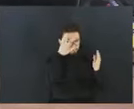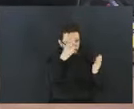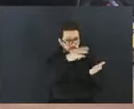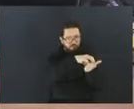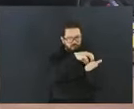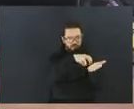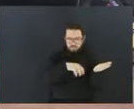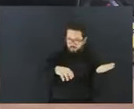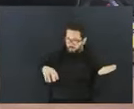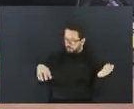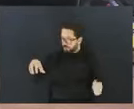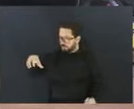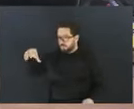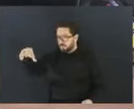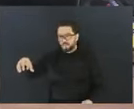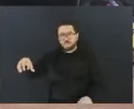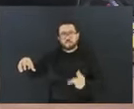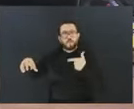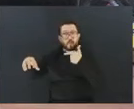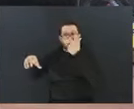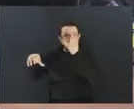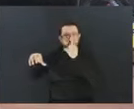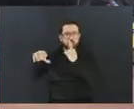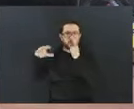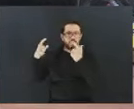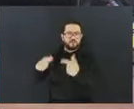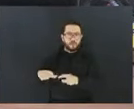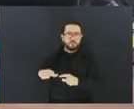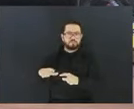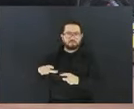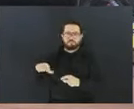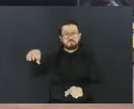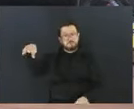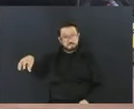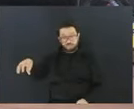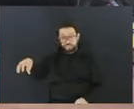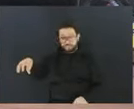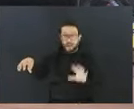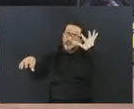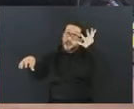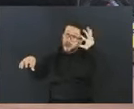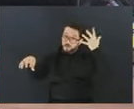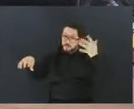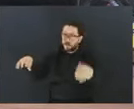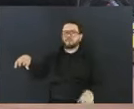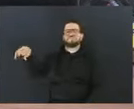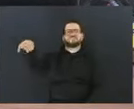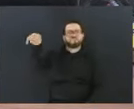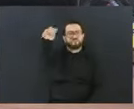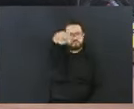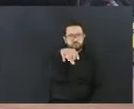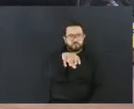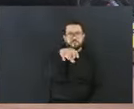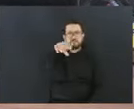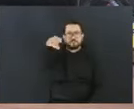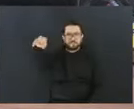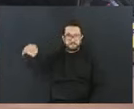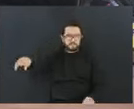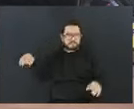existe um problema, fica um determinado momento, é resolvido aquele problema, né? Para nós é melhor, porque para